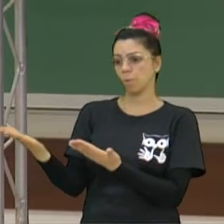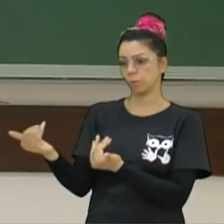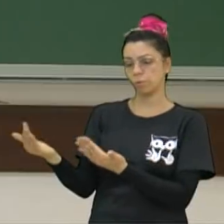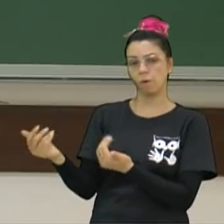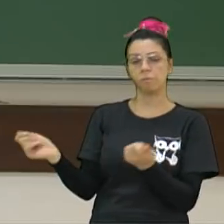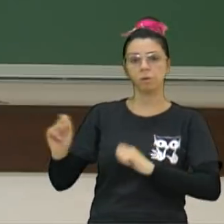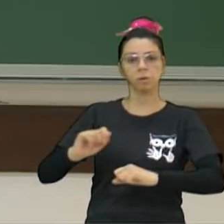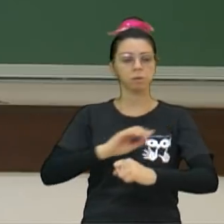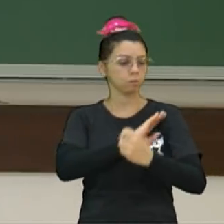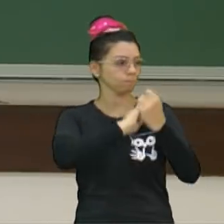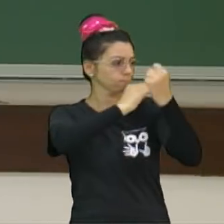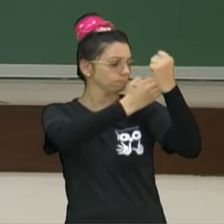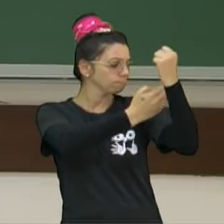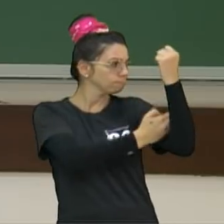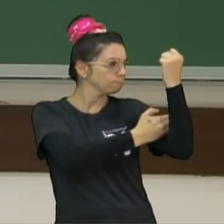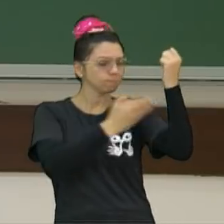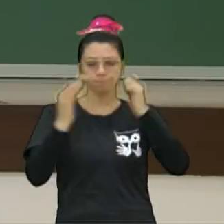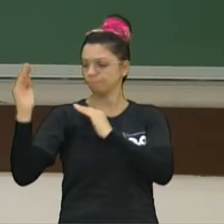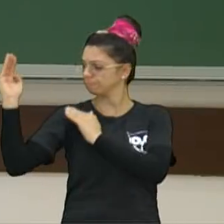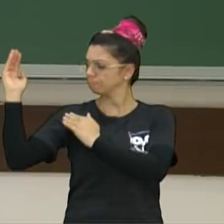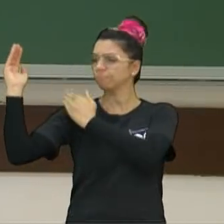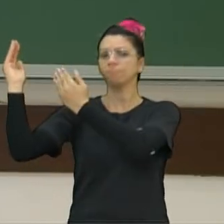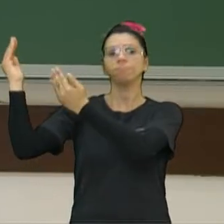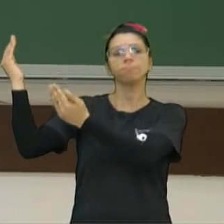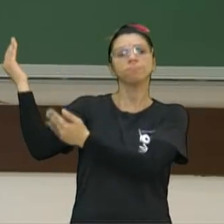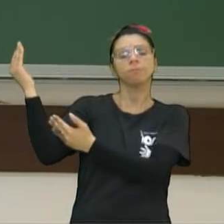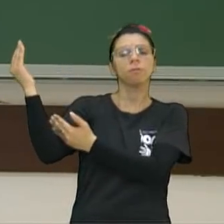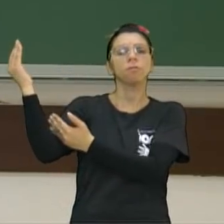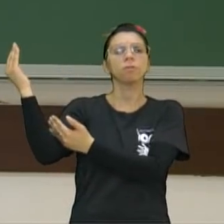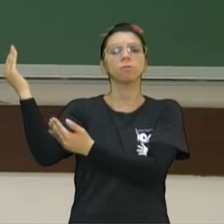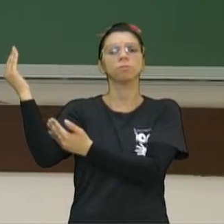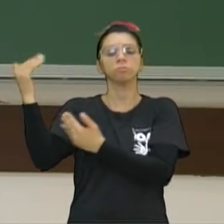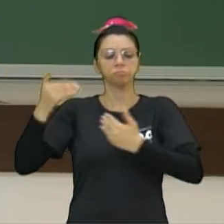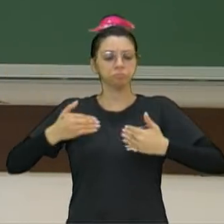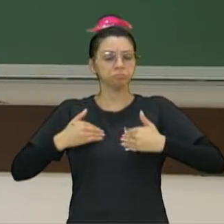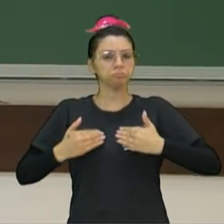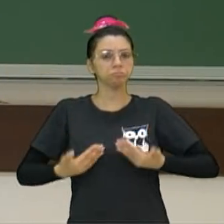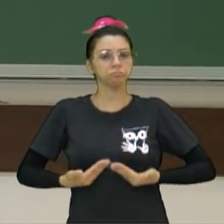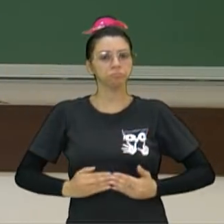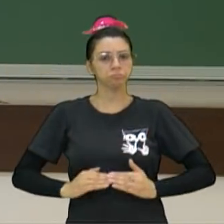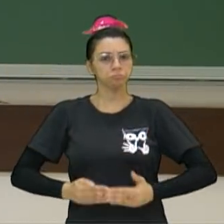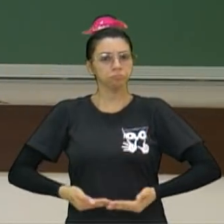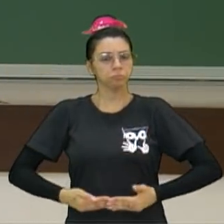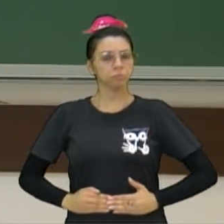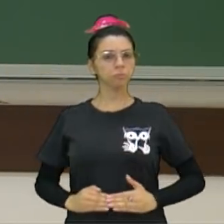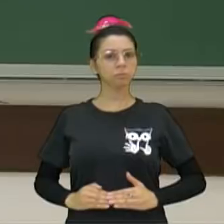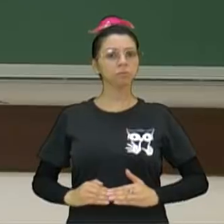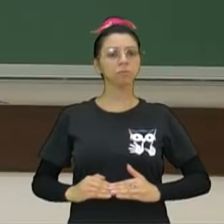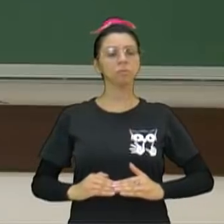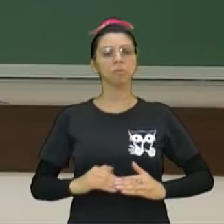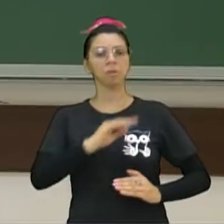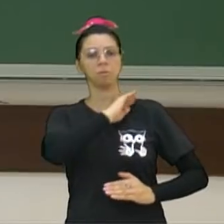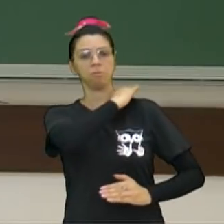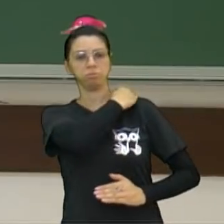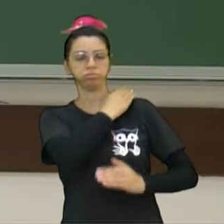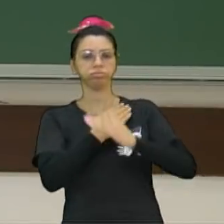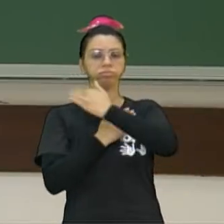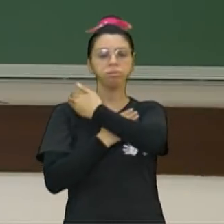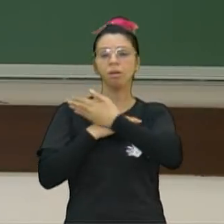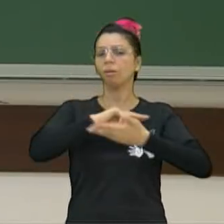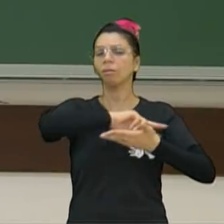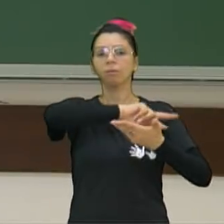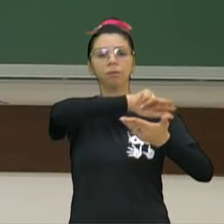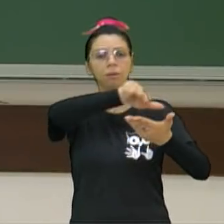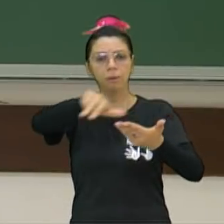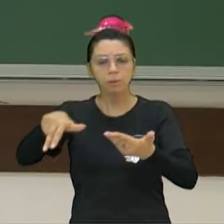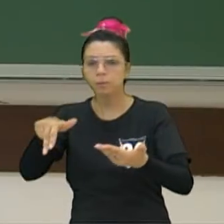que demonstrar, né, ali um porte físico de atleta, musculoso e etc., que